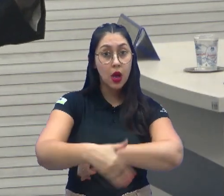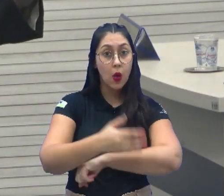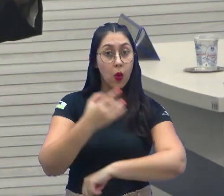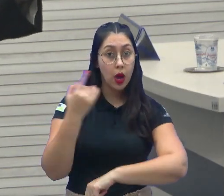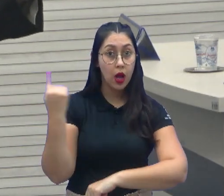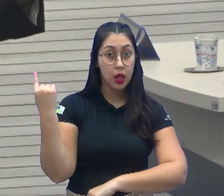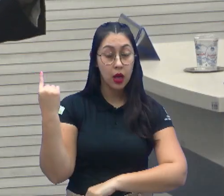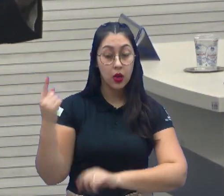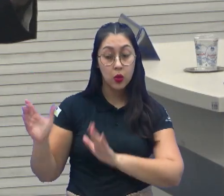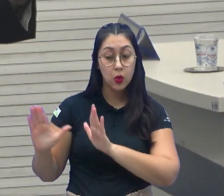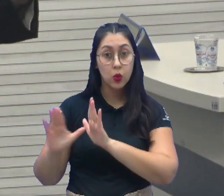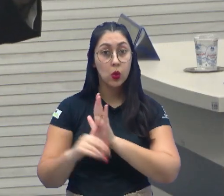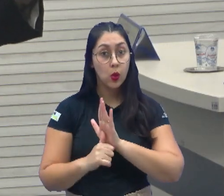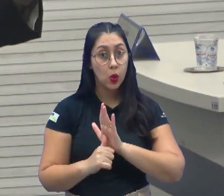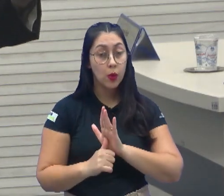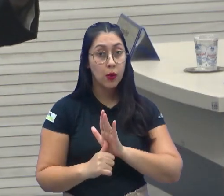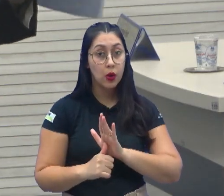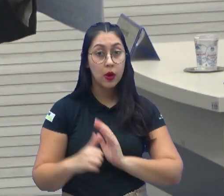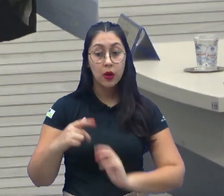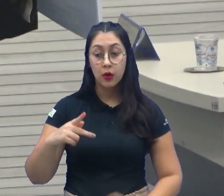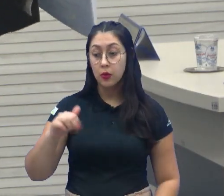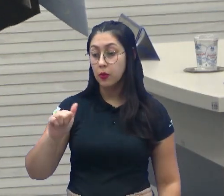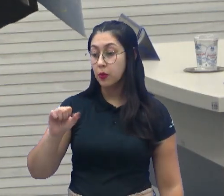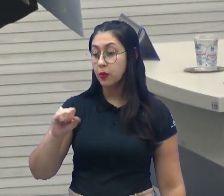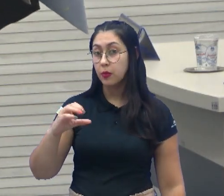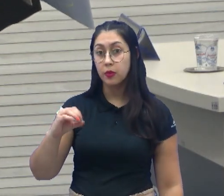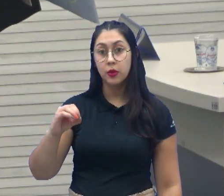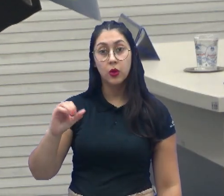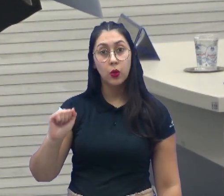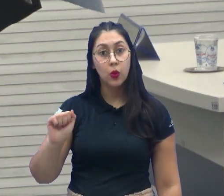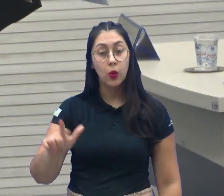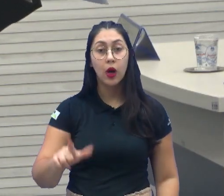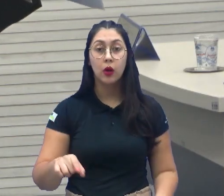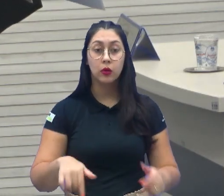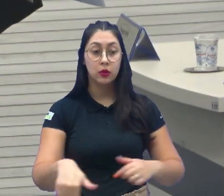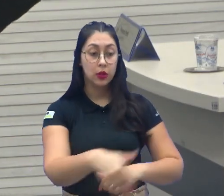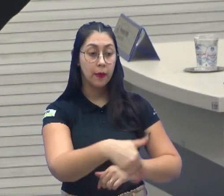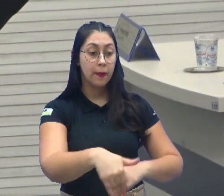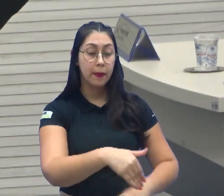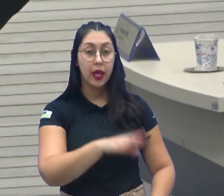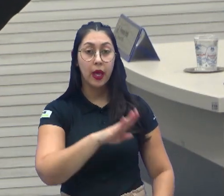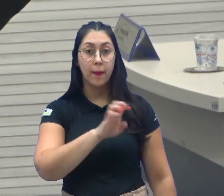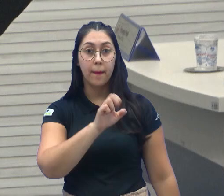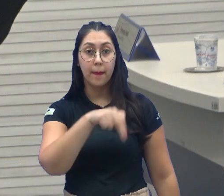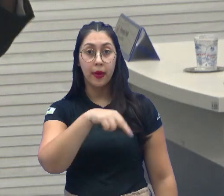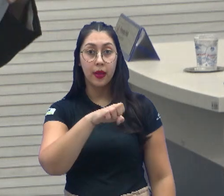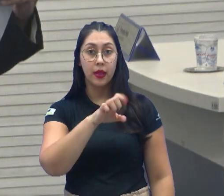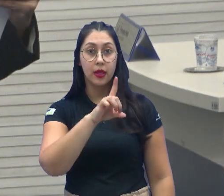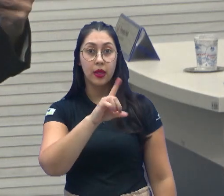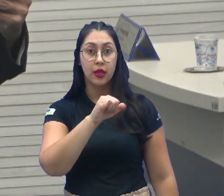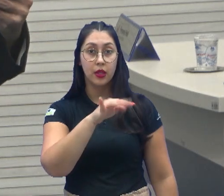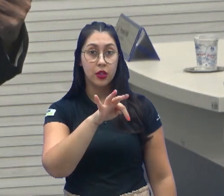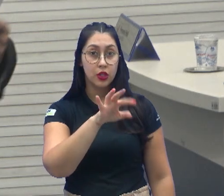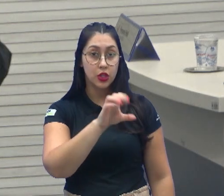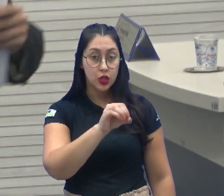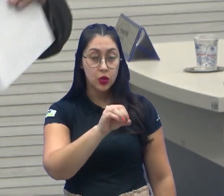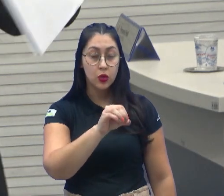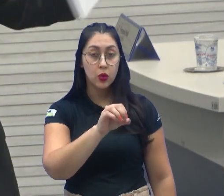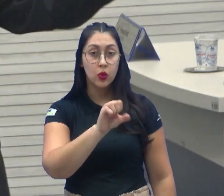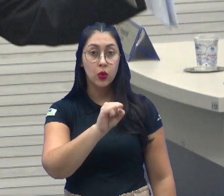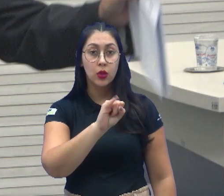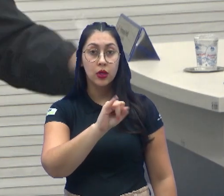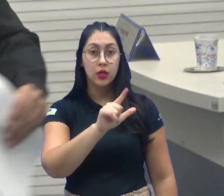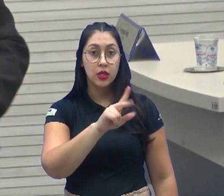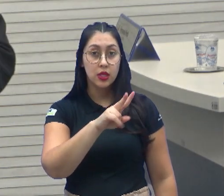Moreira, junto com a Benedito Silva Ramos e Leopoldo Rossi, no Jardim Esplanada 2, com a abrangência das